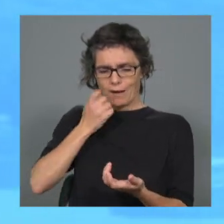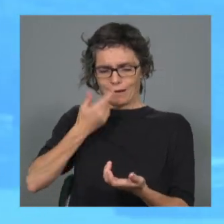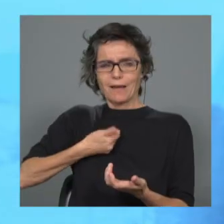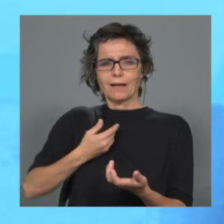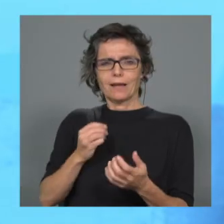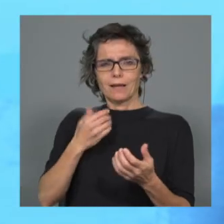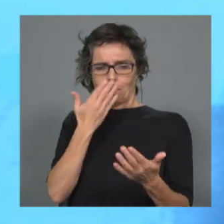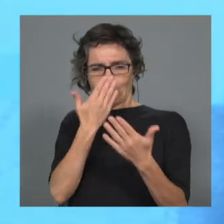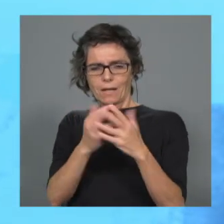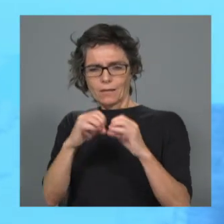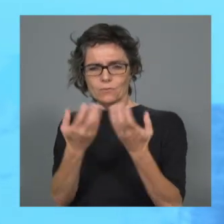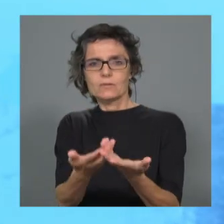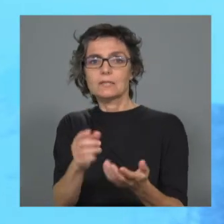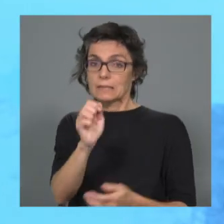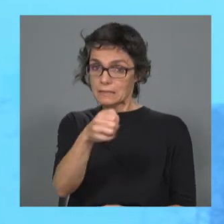acho que